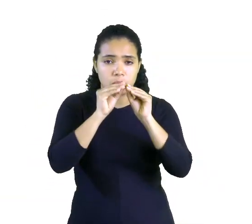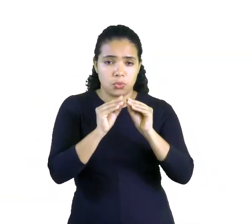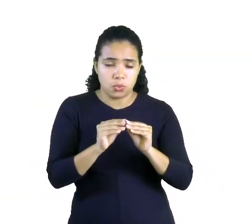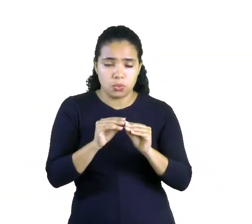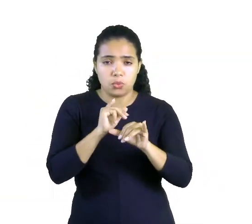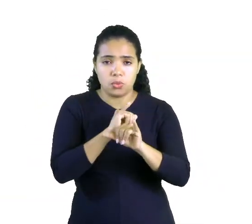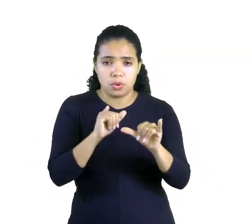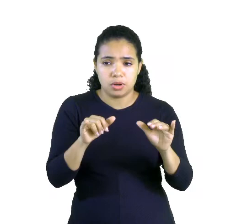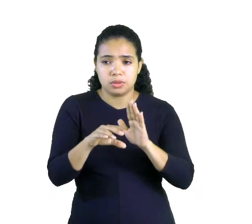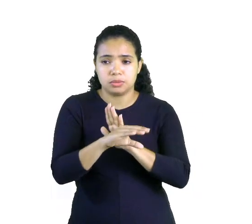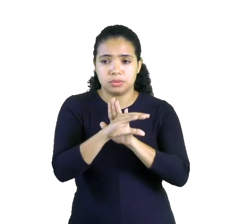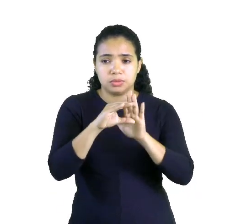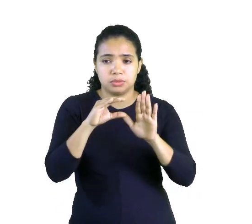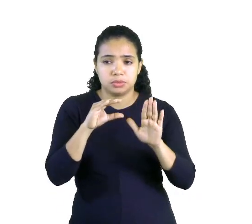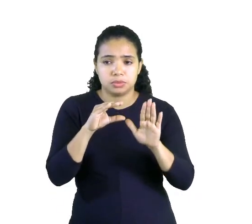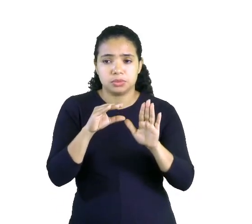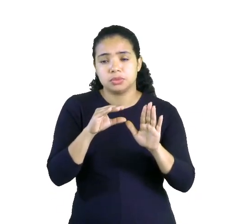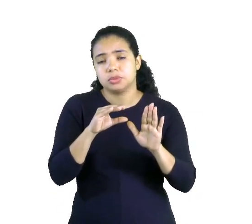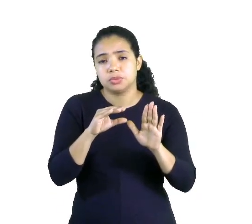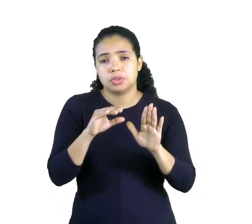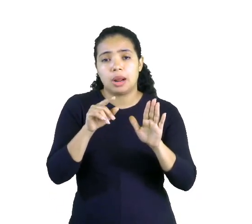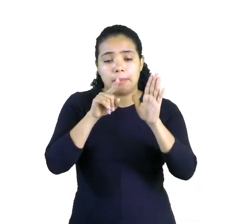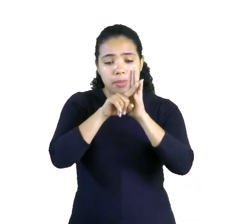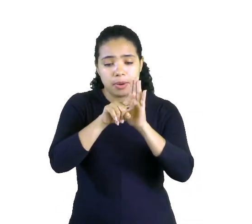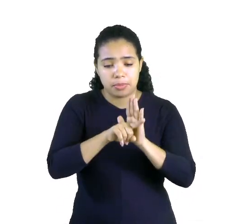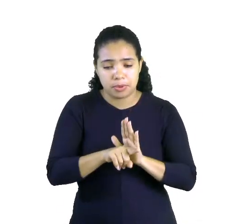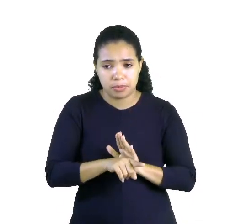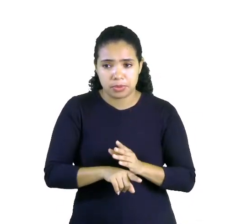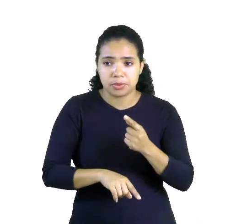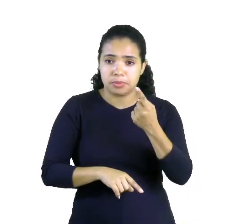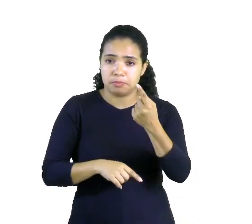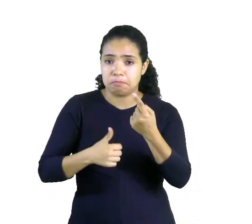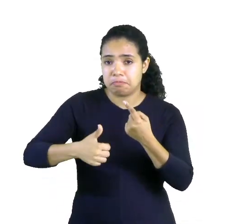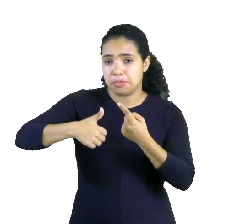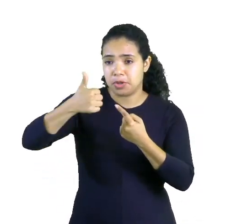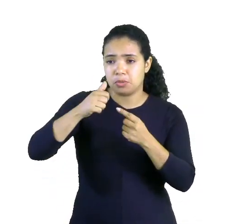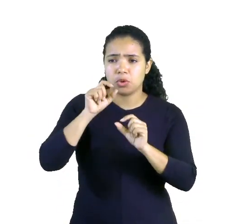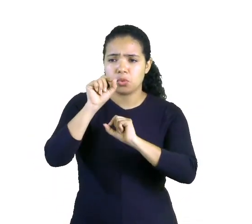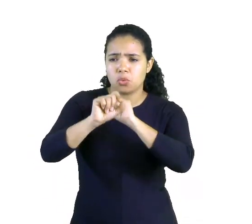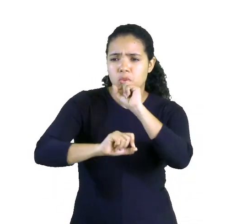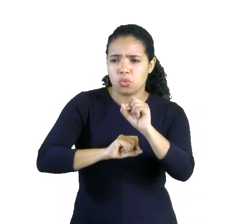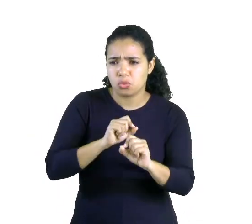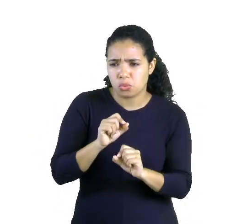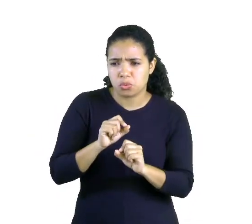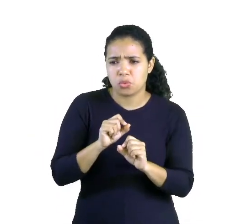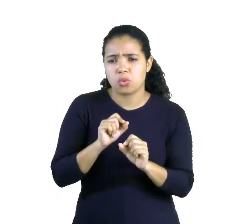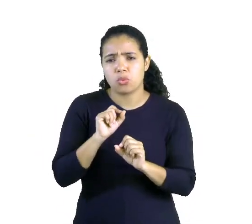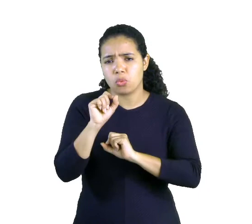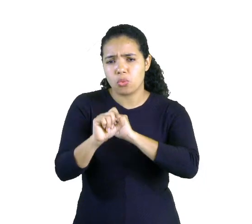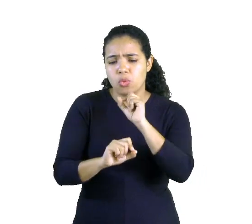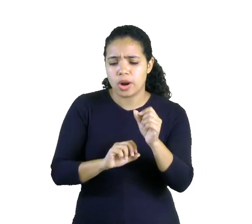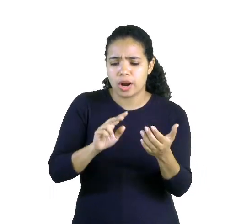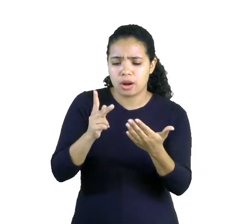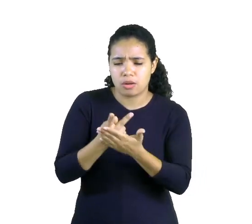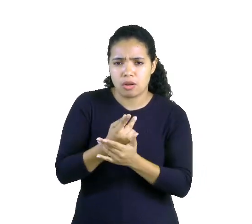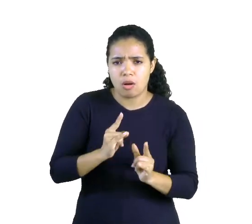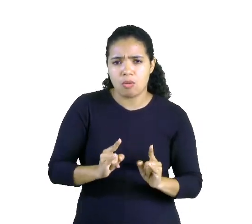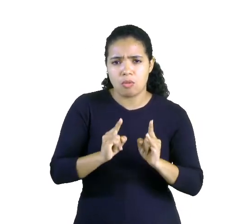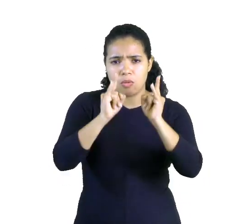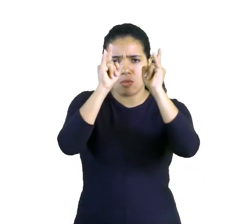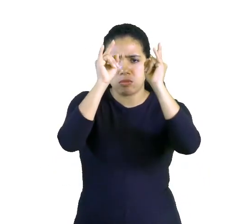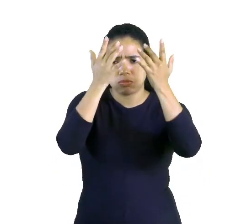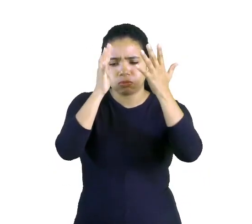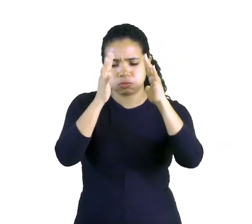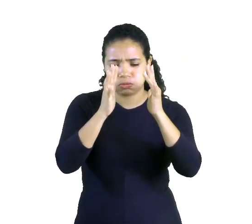notícia, respondendo às seguintes perguntas. Primeiro, o que aconteceu? Desabamento de um